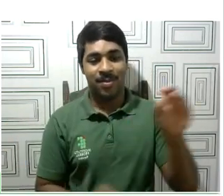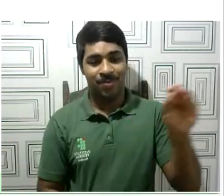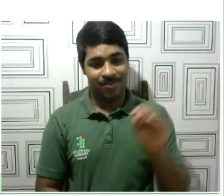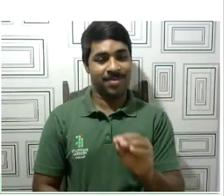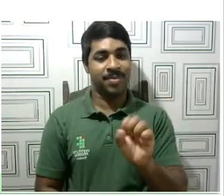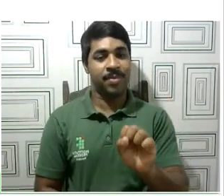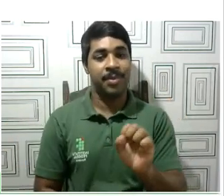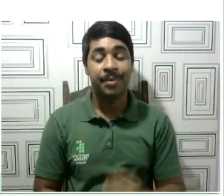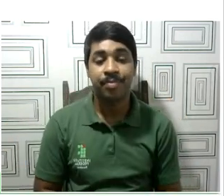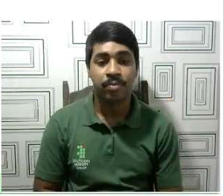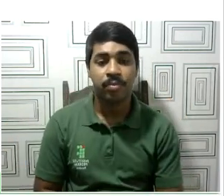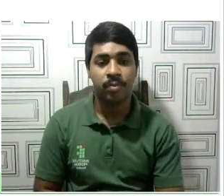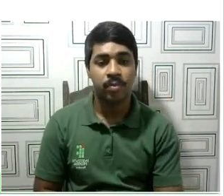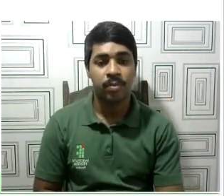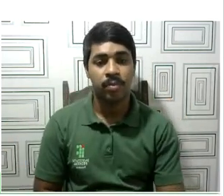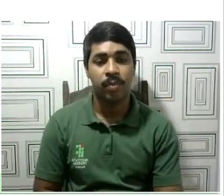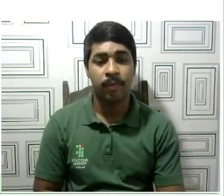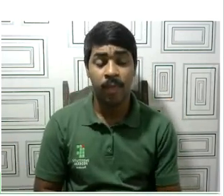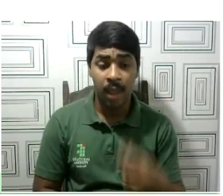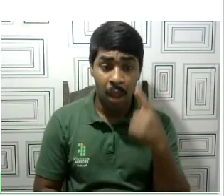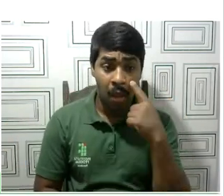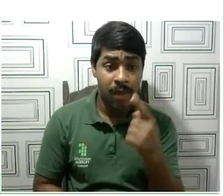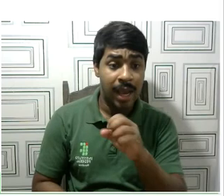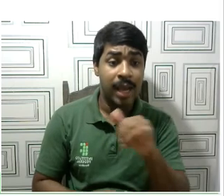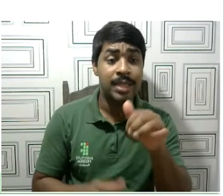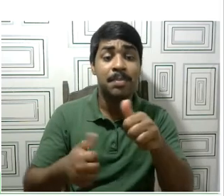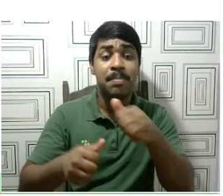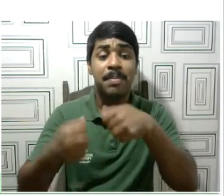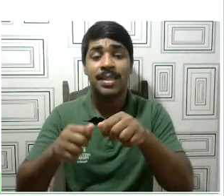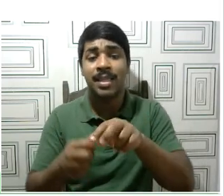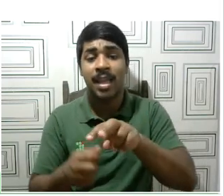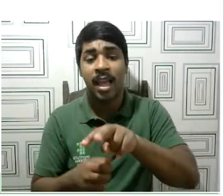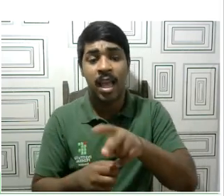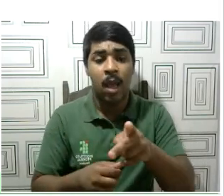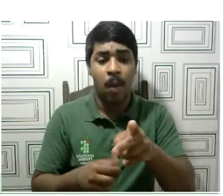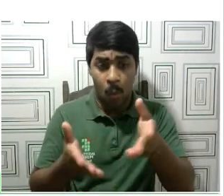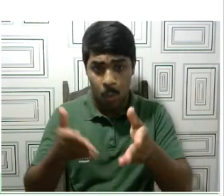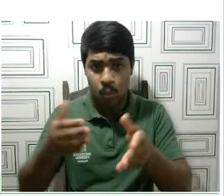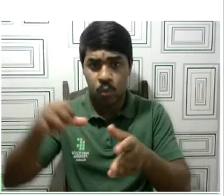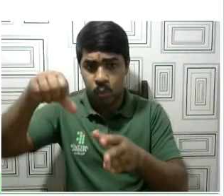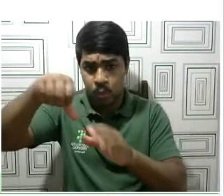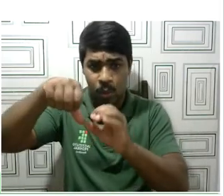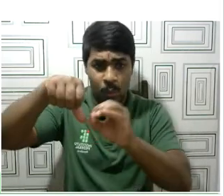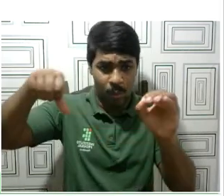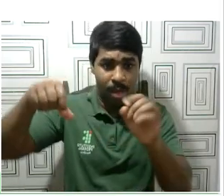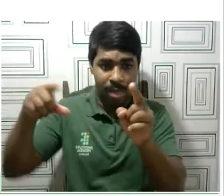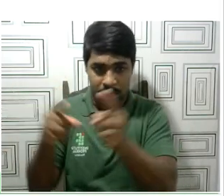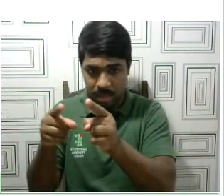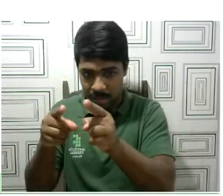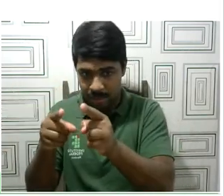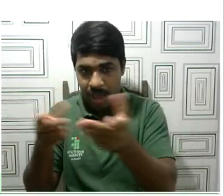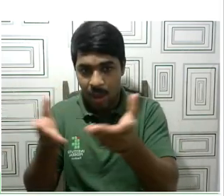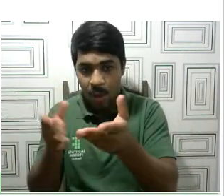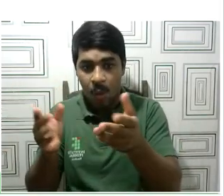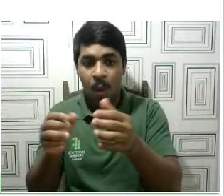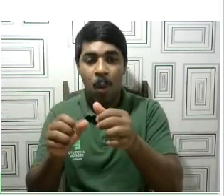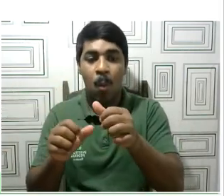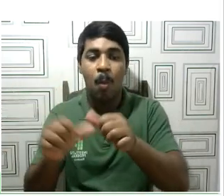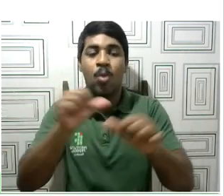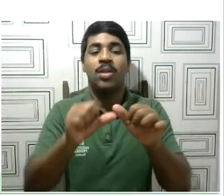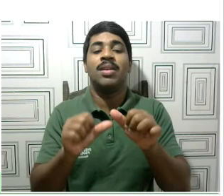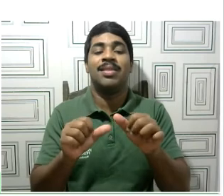9 está aqui, né? E quanto zero tem depois desse 9? Tem 8, né? Então, 1, 2,